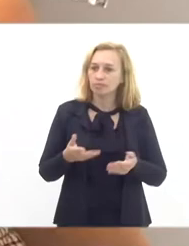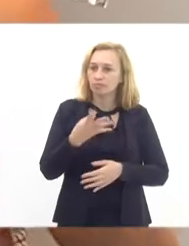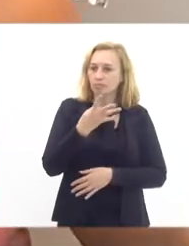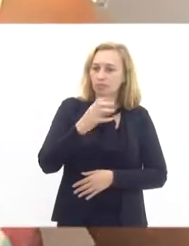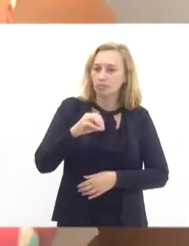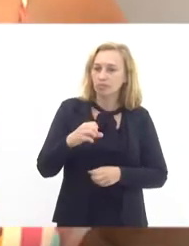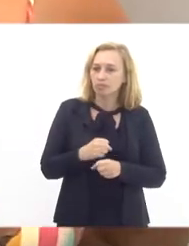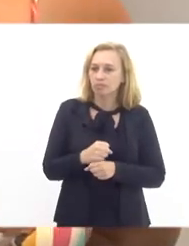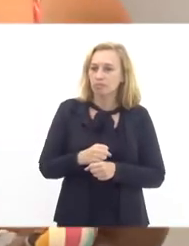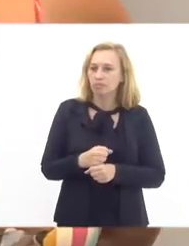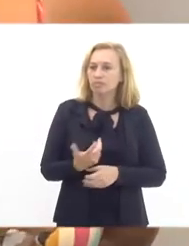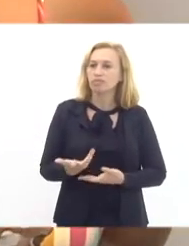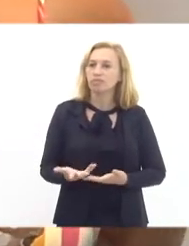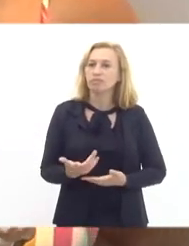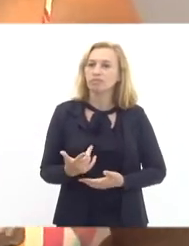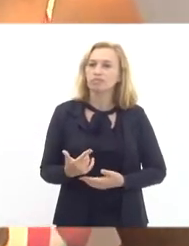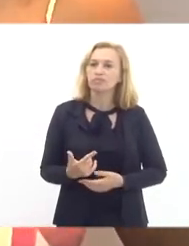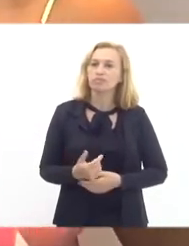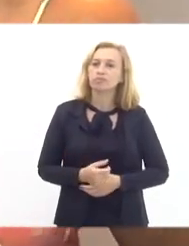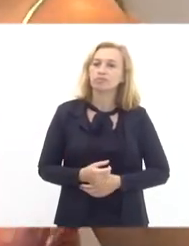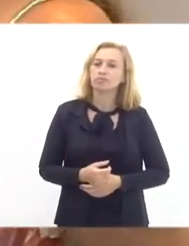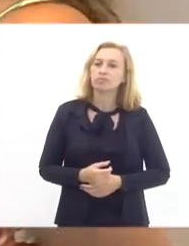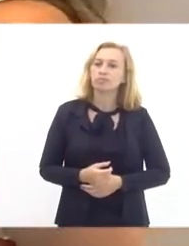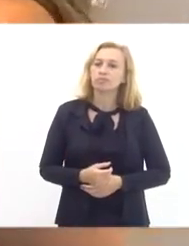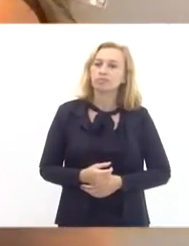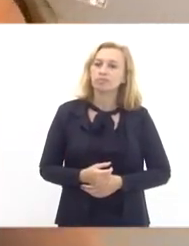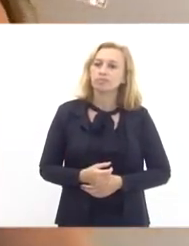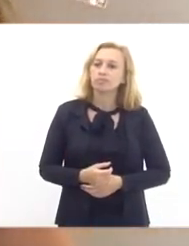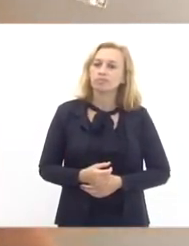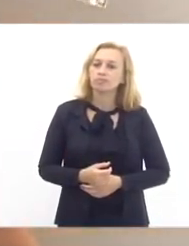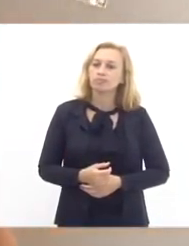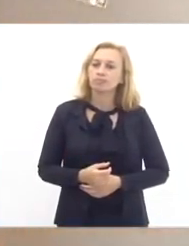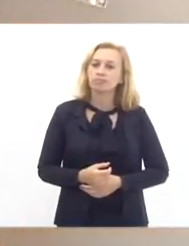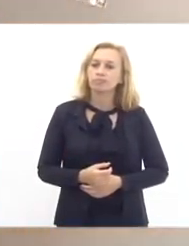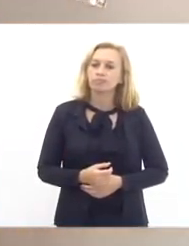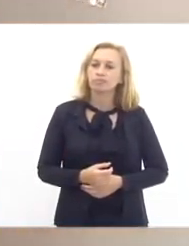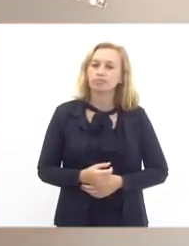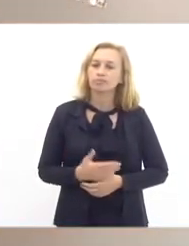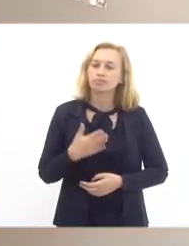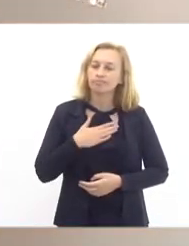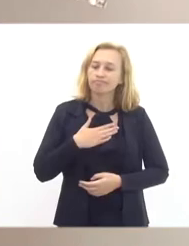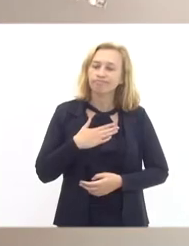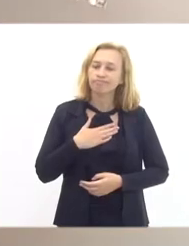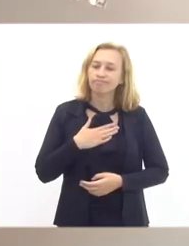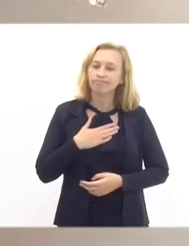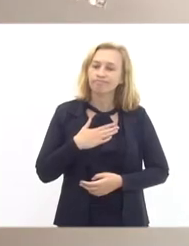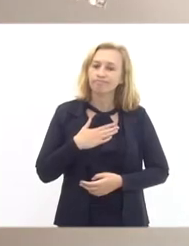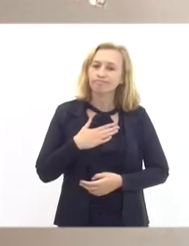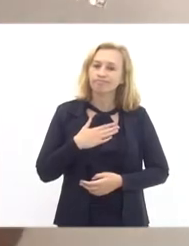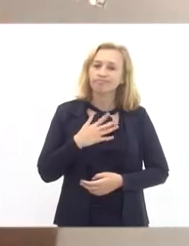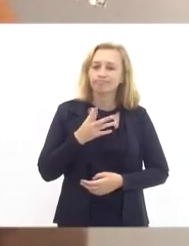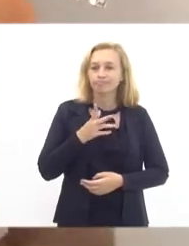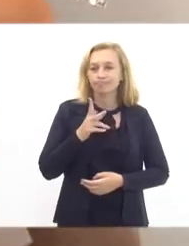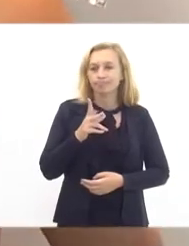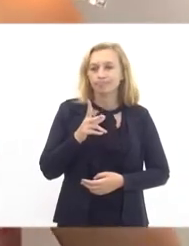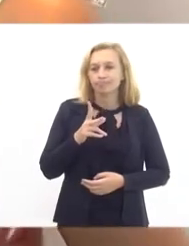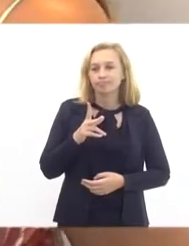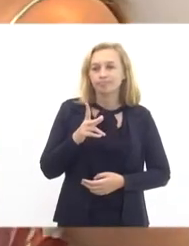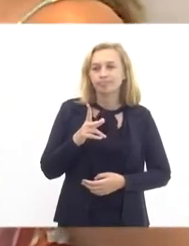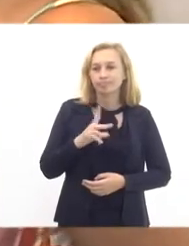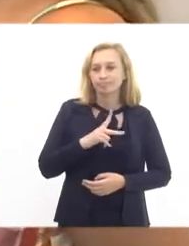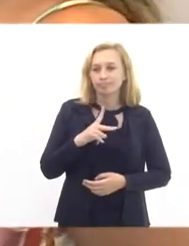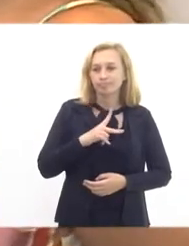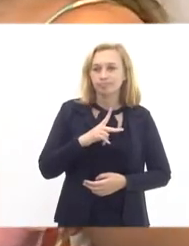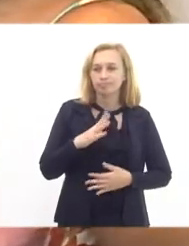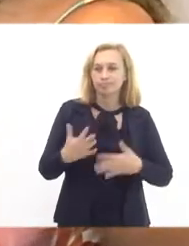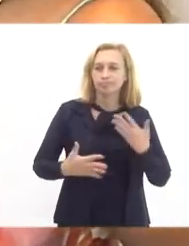40 anos. Sou gonçalense na veia, né? E, para mim, pessoalmente, é um prazer imenso estar